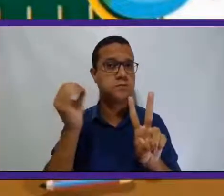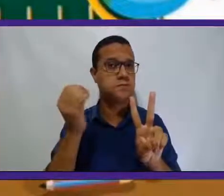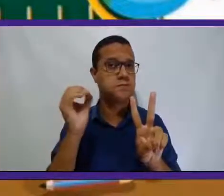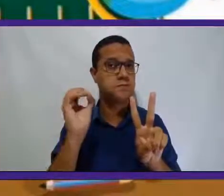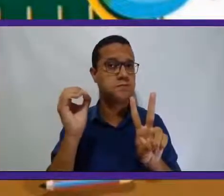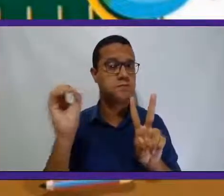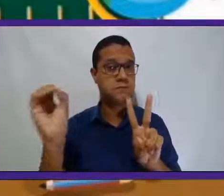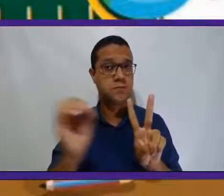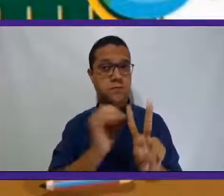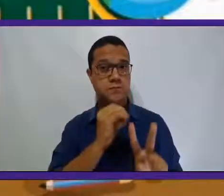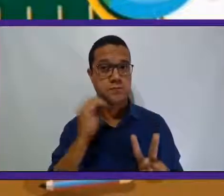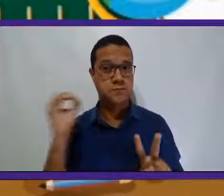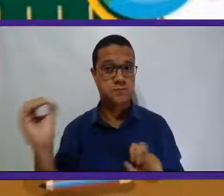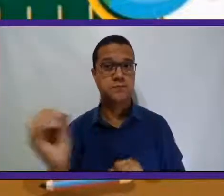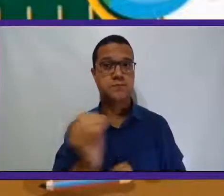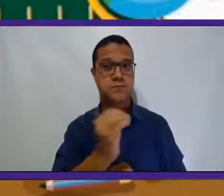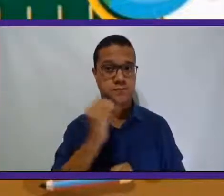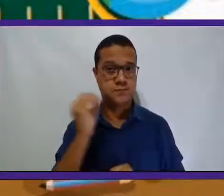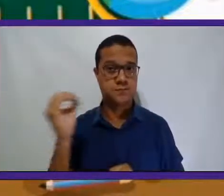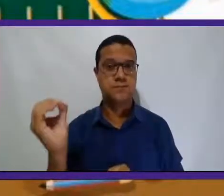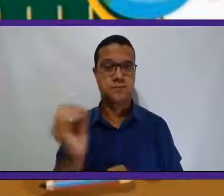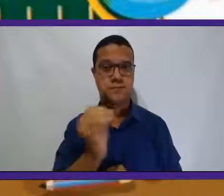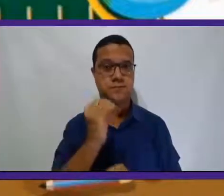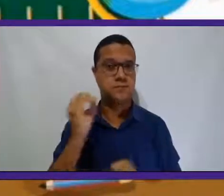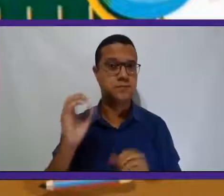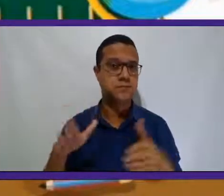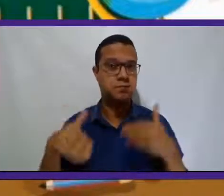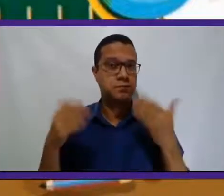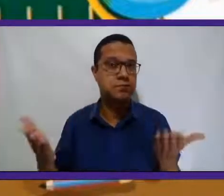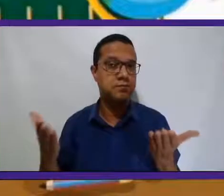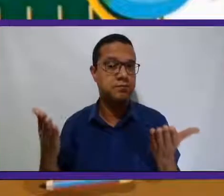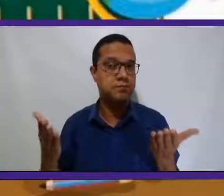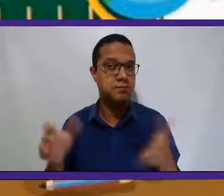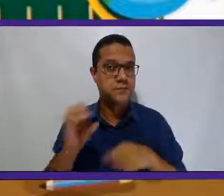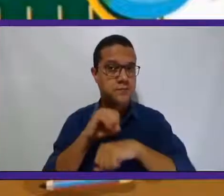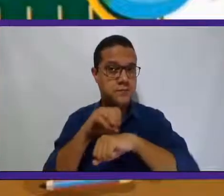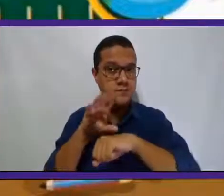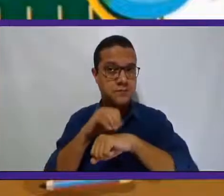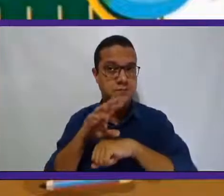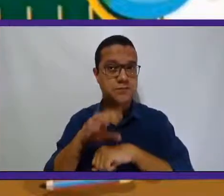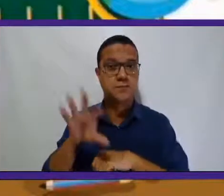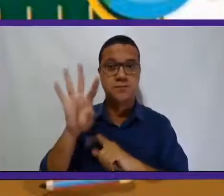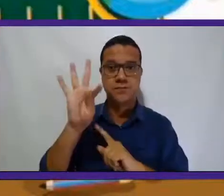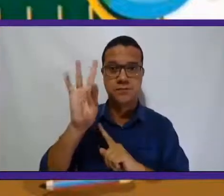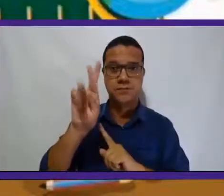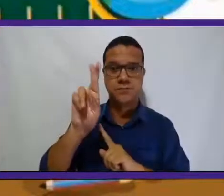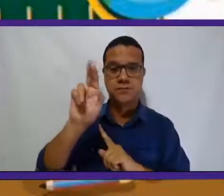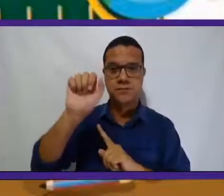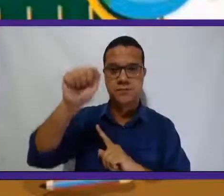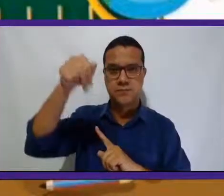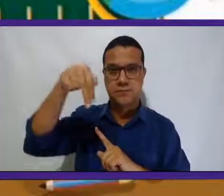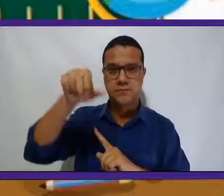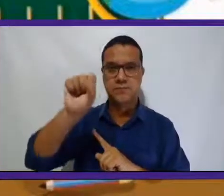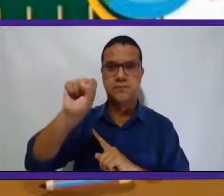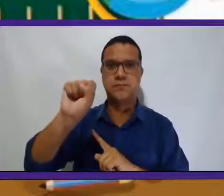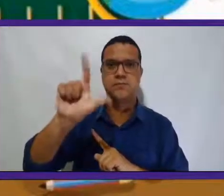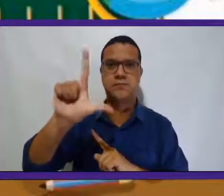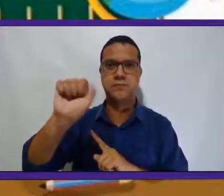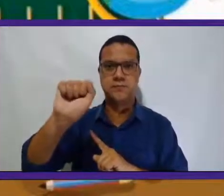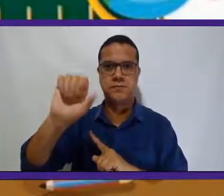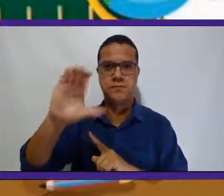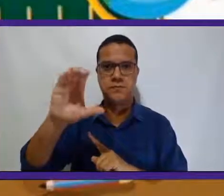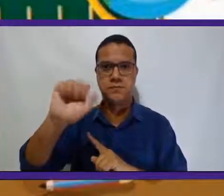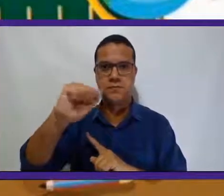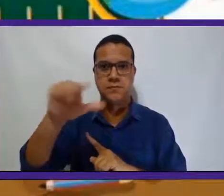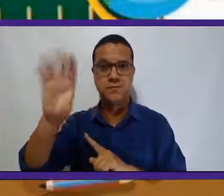Ele gira em torno Do sol? Escreve aí Vou dar uma dica Para você Translação Que dá